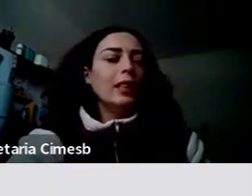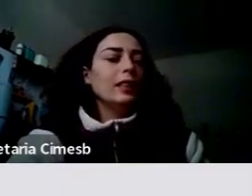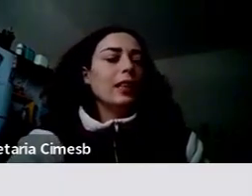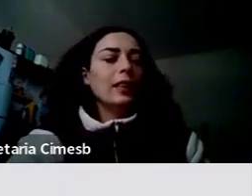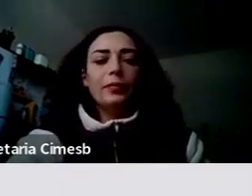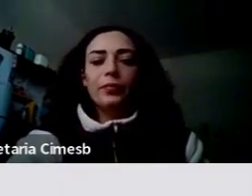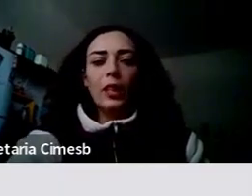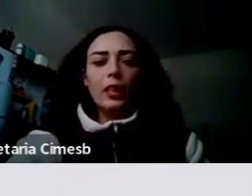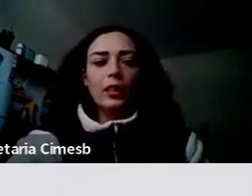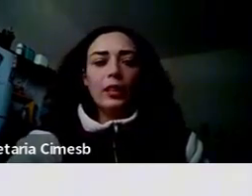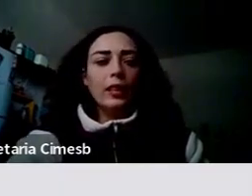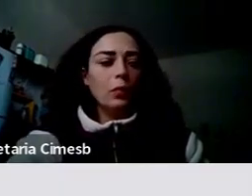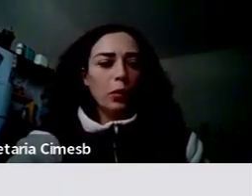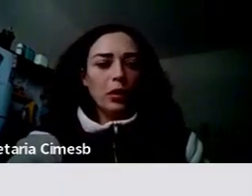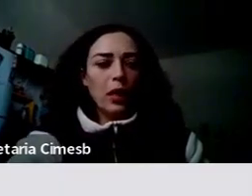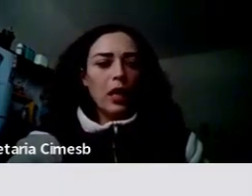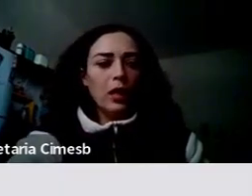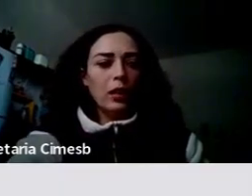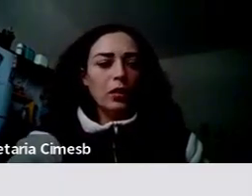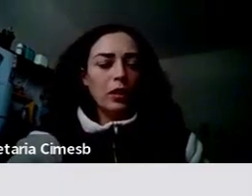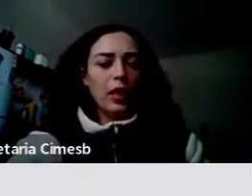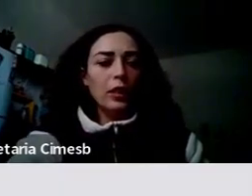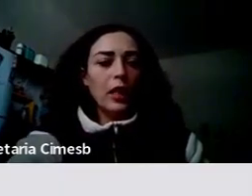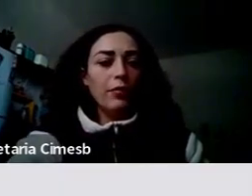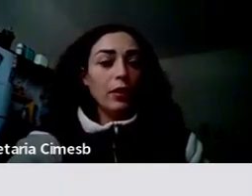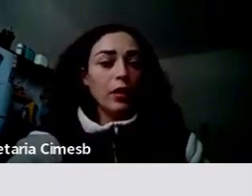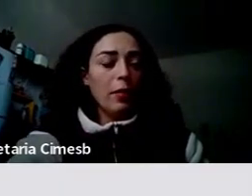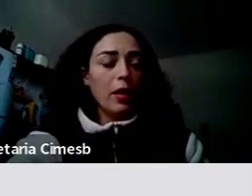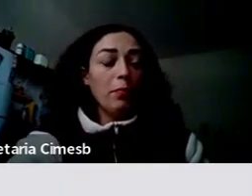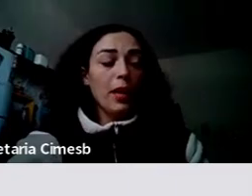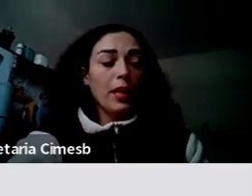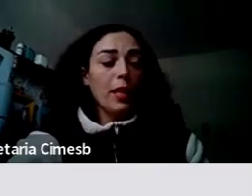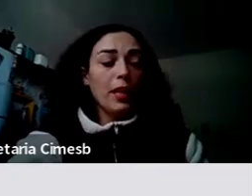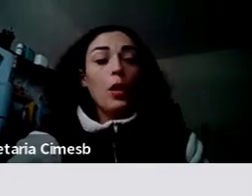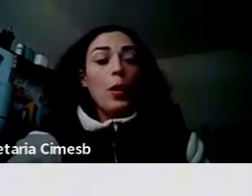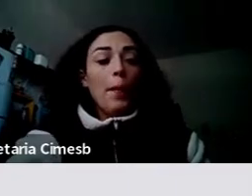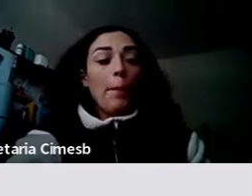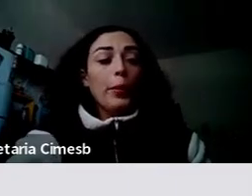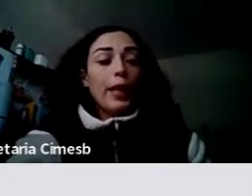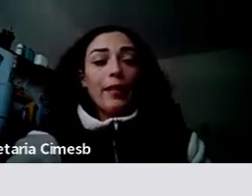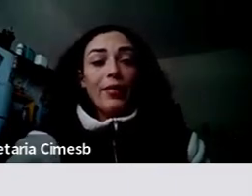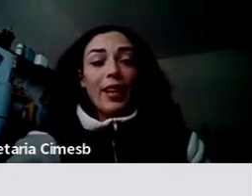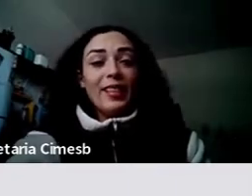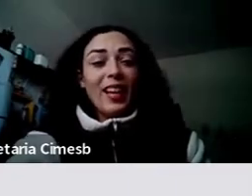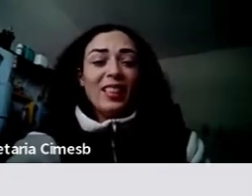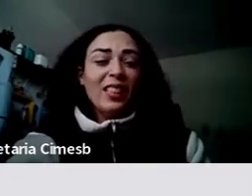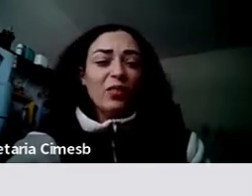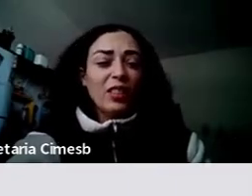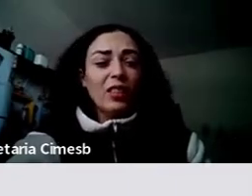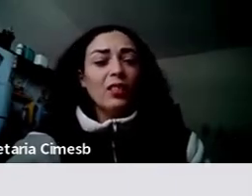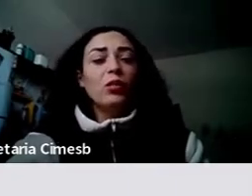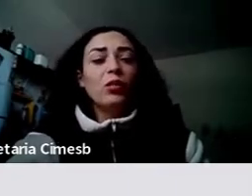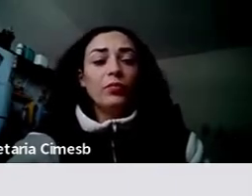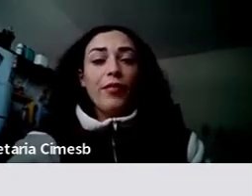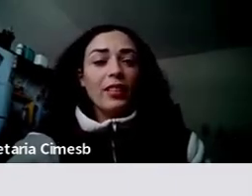uma escrita, entender um pouco da sociedade, ela faz um trabalho bem legal, porque ela vai